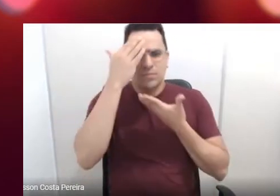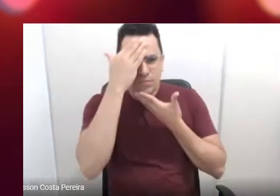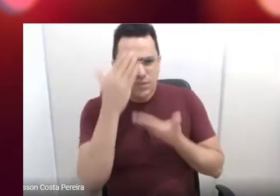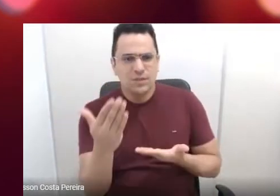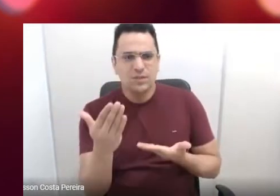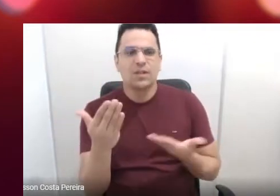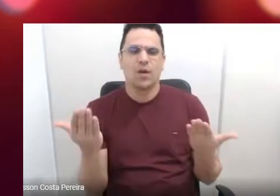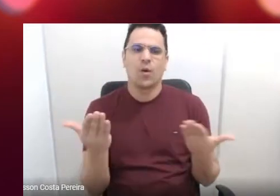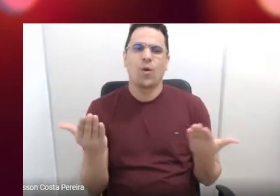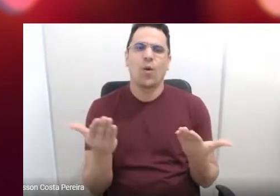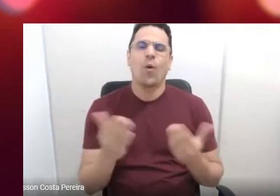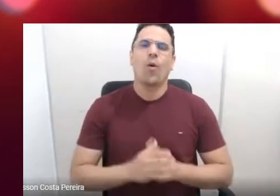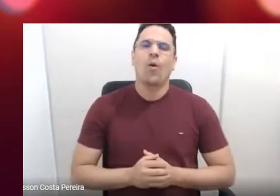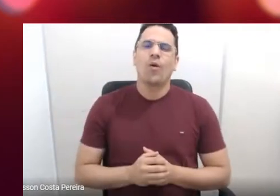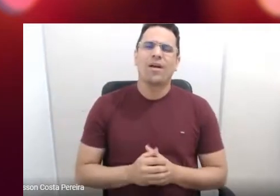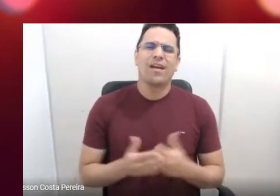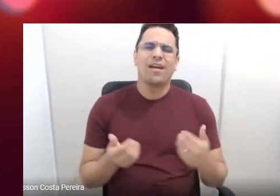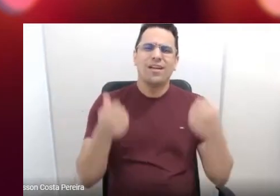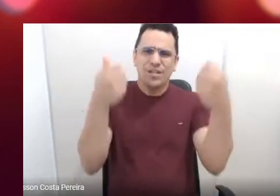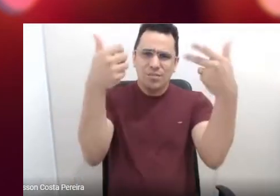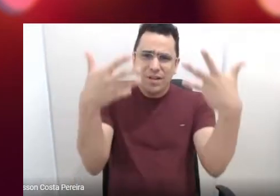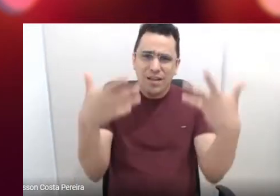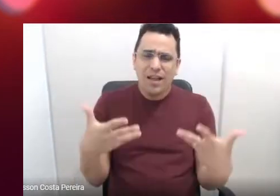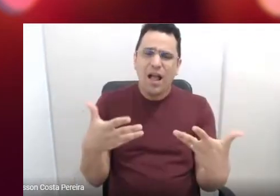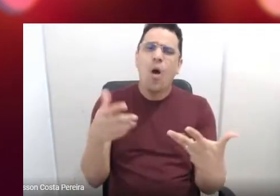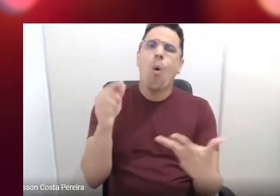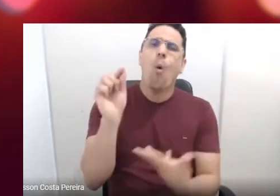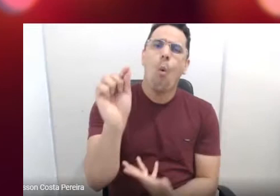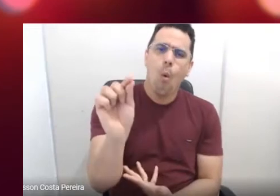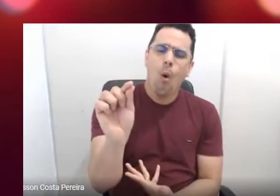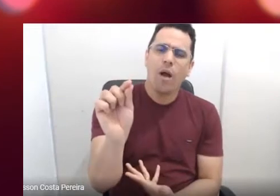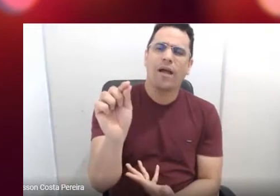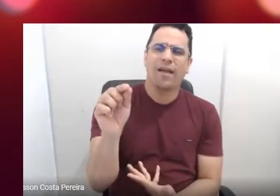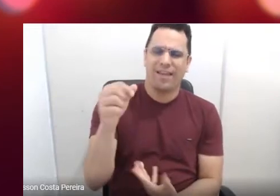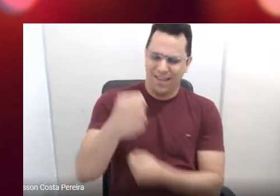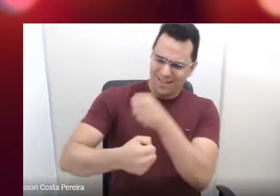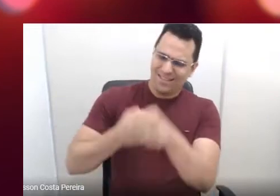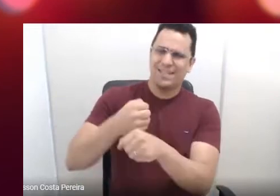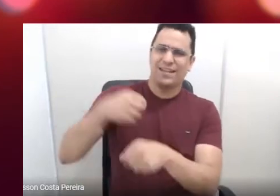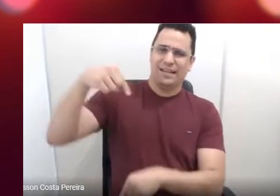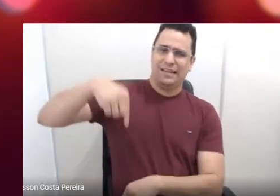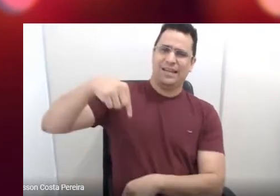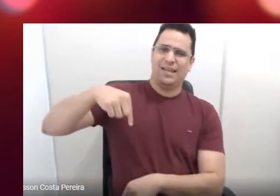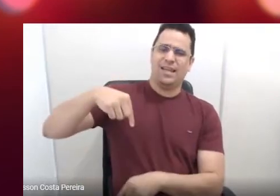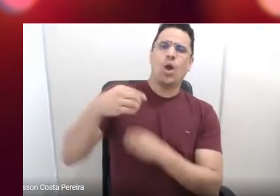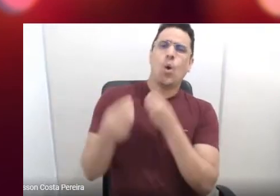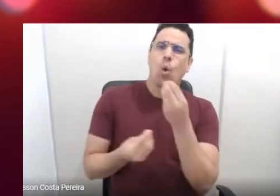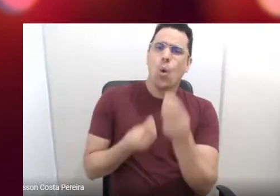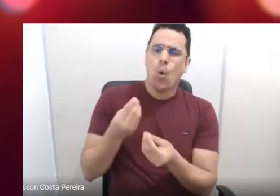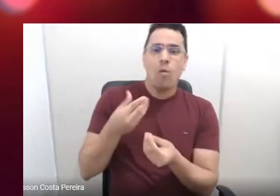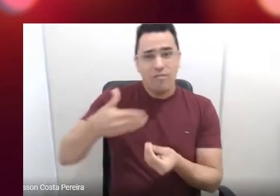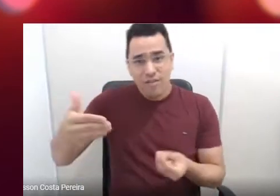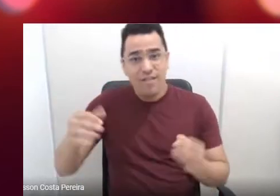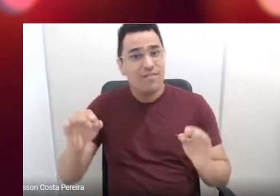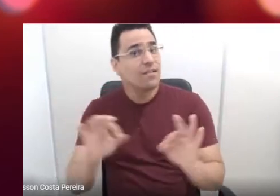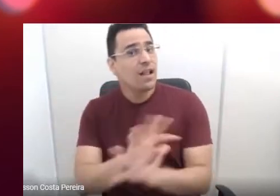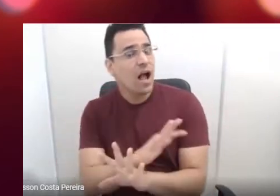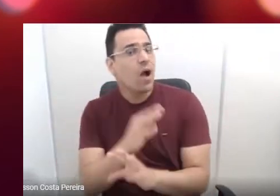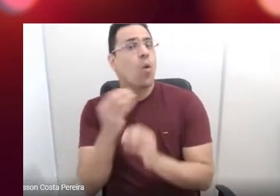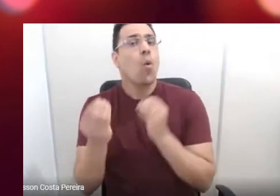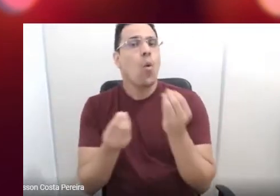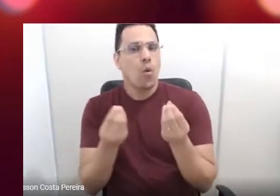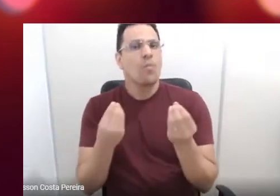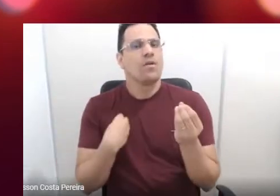um pouquinho de como foi esse ano de 2020, como está sendo, né, essa finalização, e eu